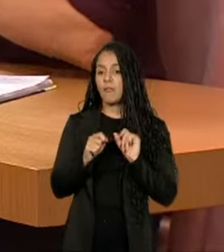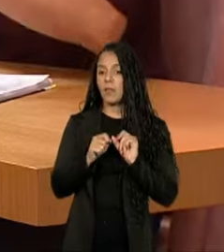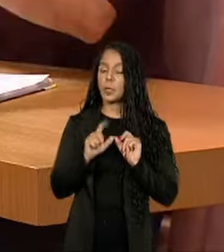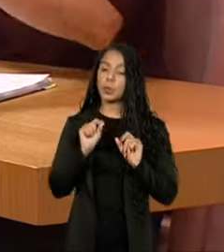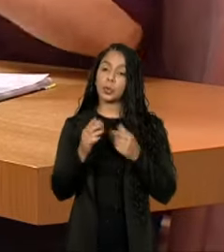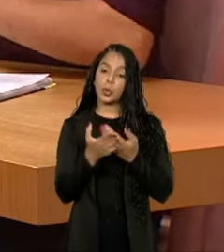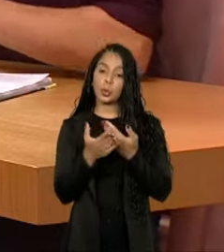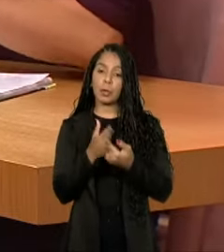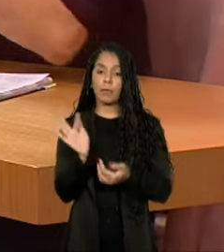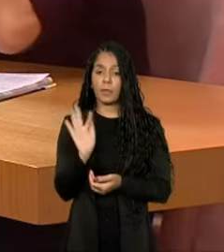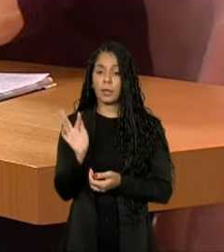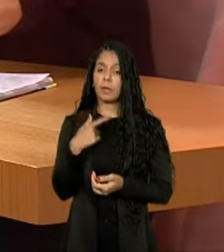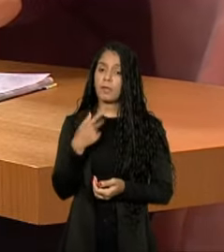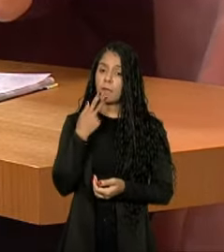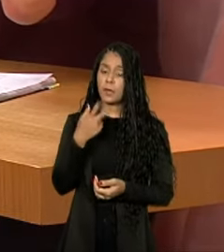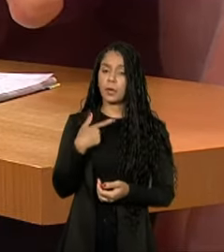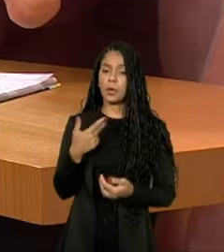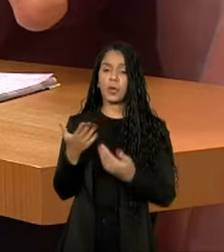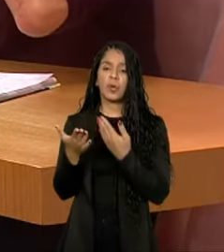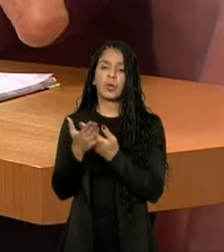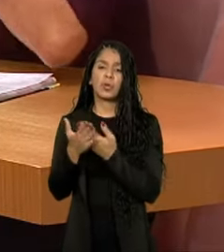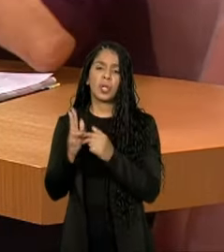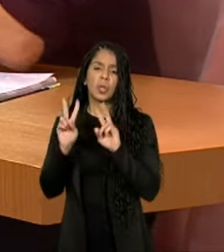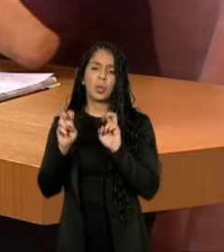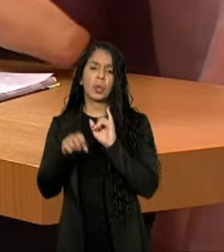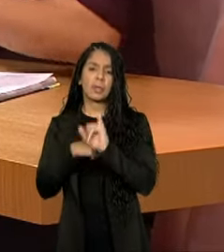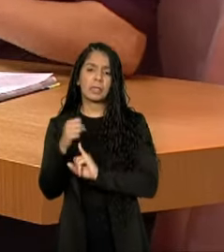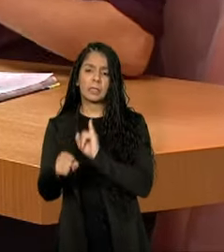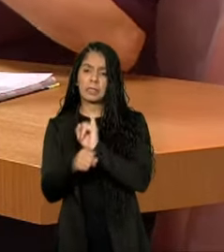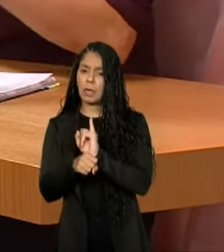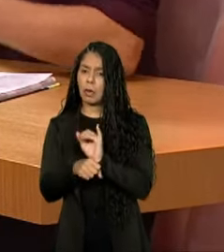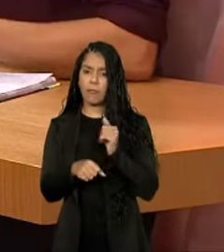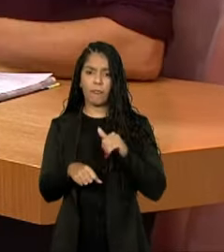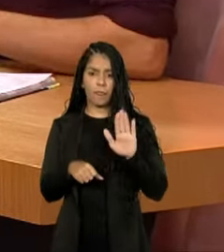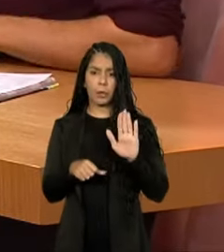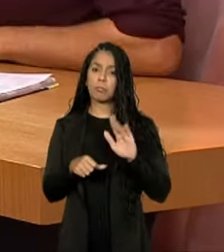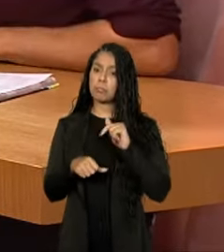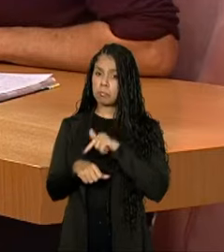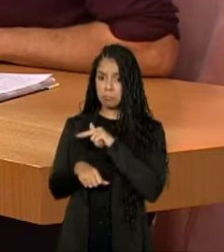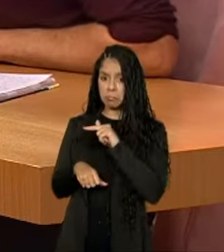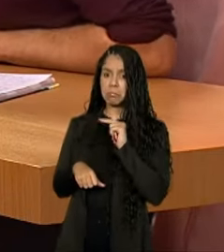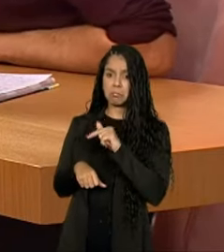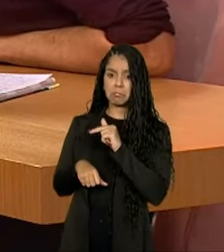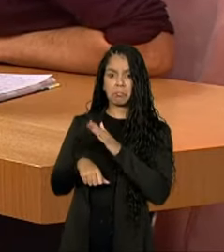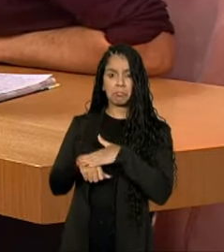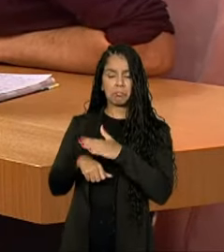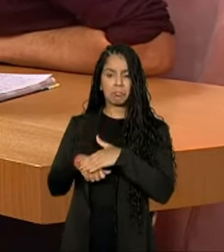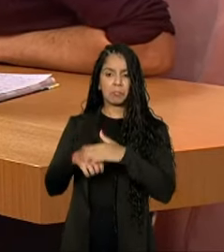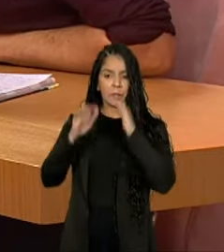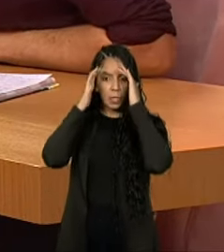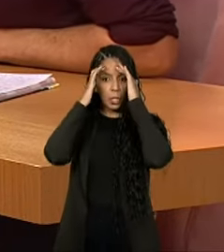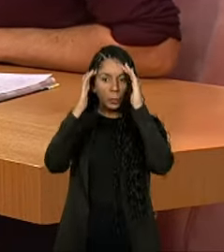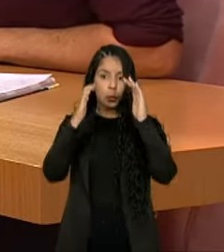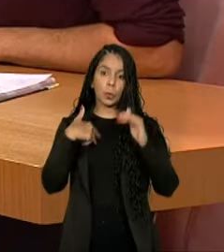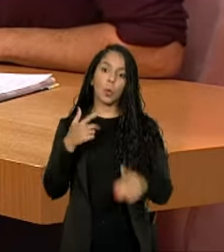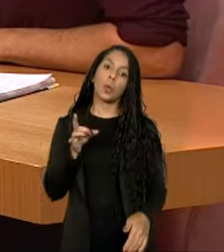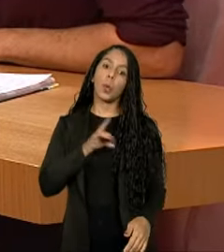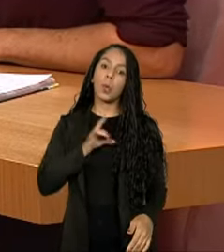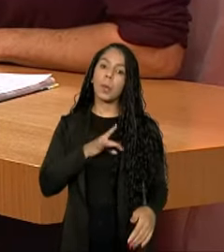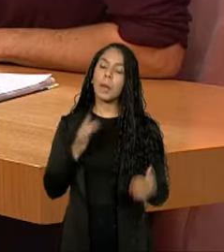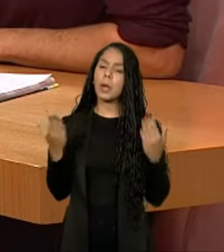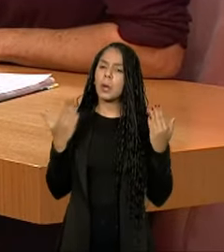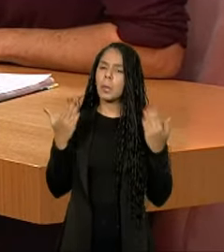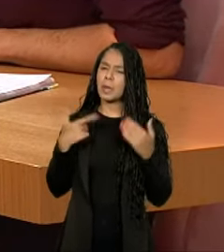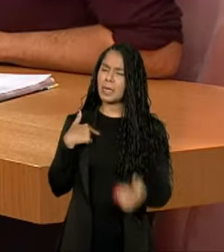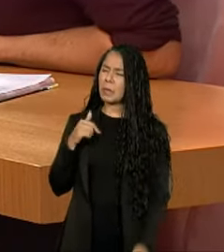faculdade. Então, ele virou e falou, não, eu vou estudar aqui um negócio de internet, um negócio aqui, e foi, e ela respeitou mas com muito medo dessa comparação.